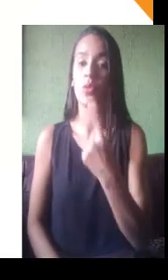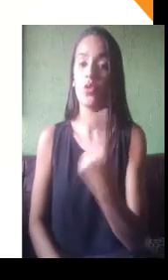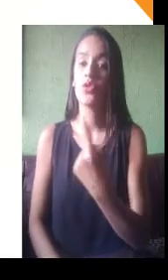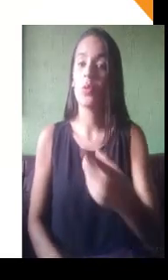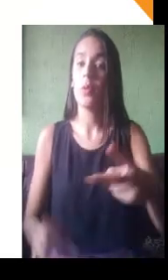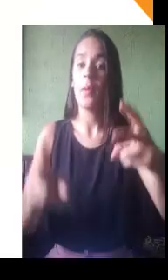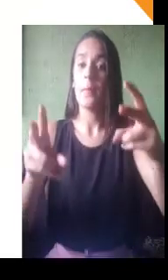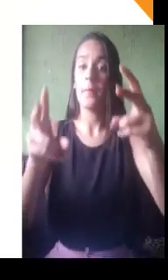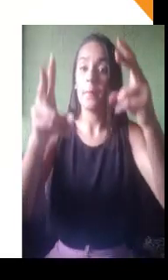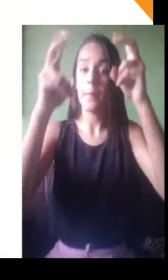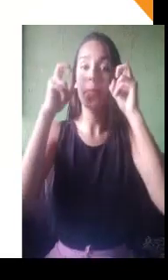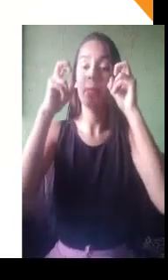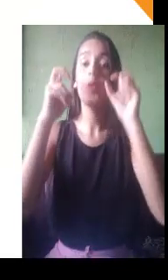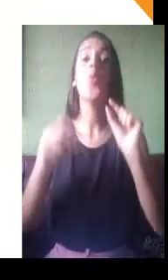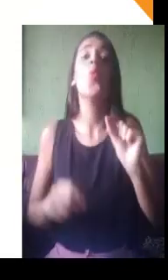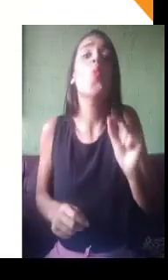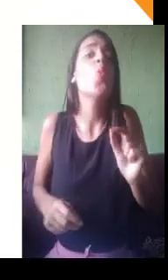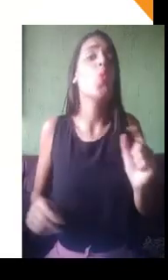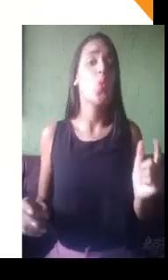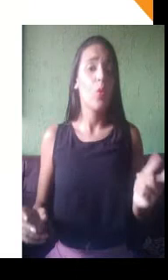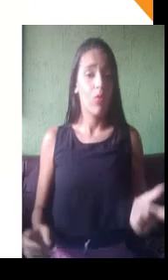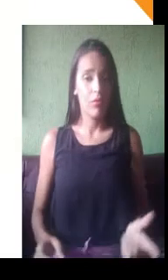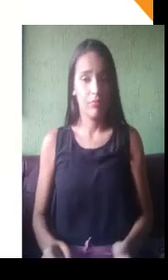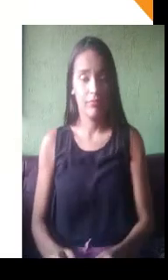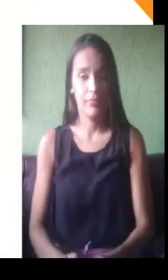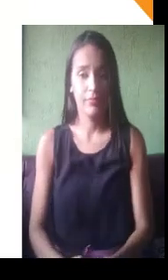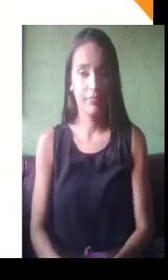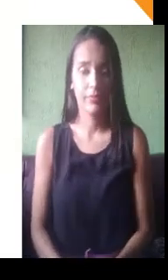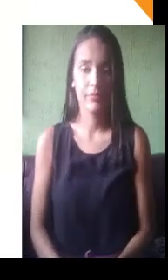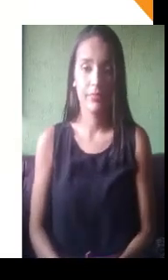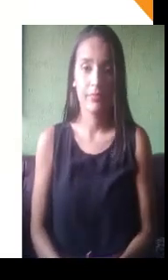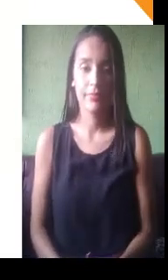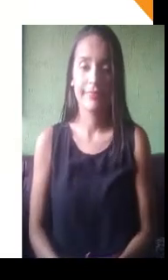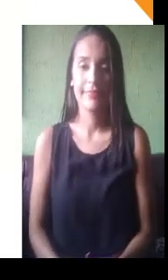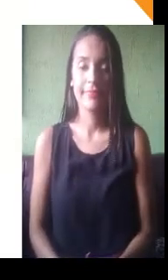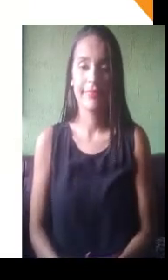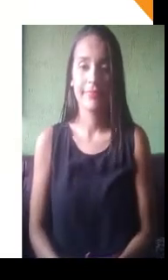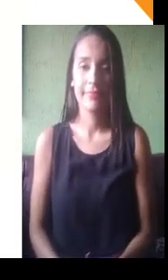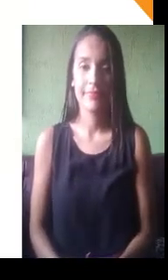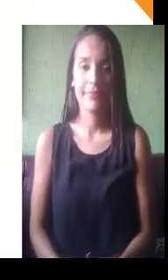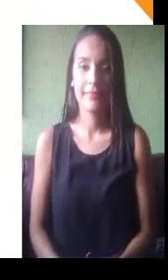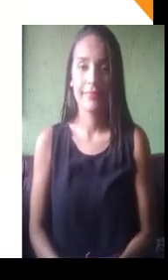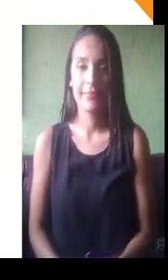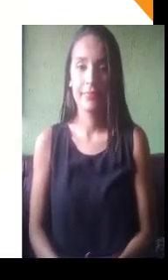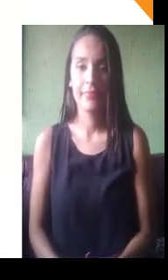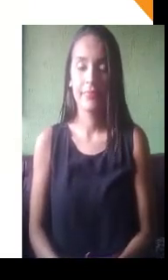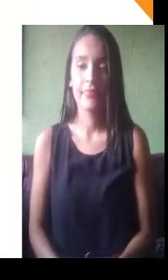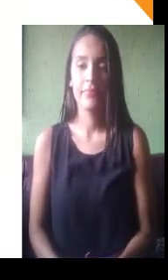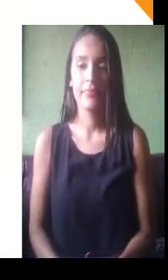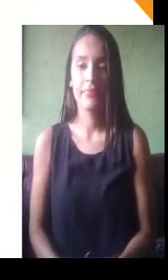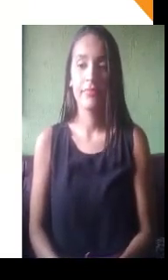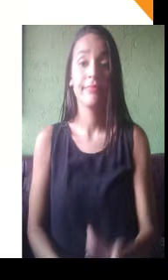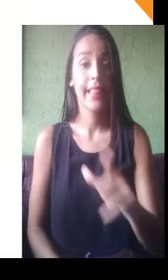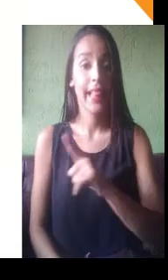O que a gente percebe aqui, nessas duas primeiras estrofes, ou nesses seis versos iniciais aqui do texto? A